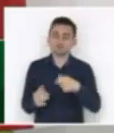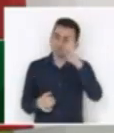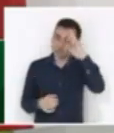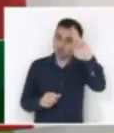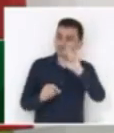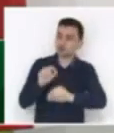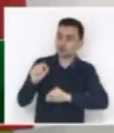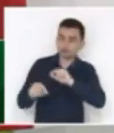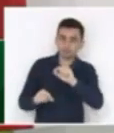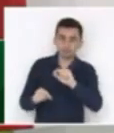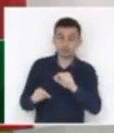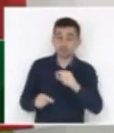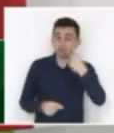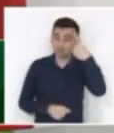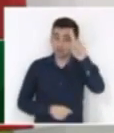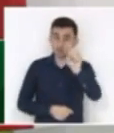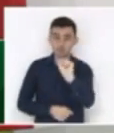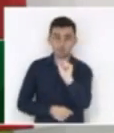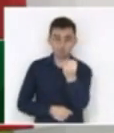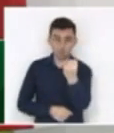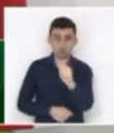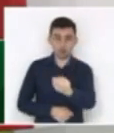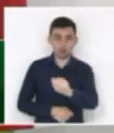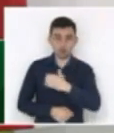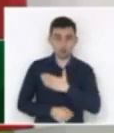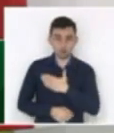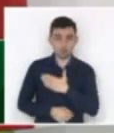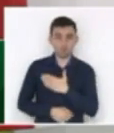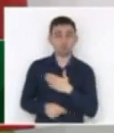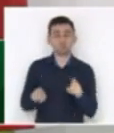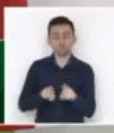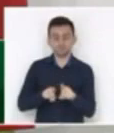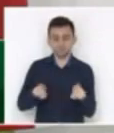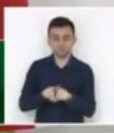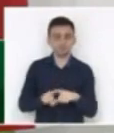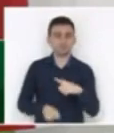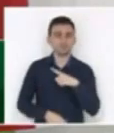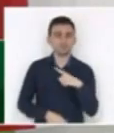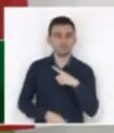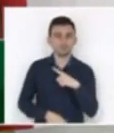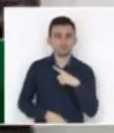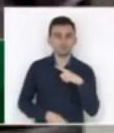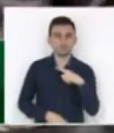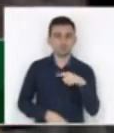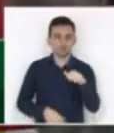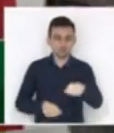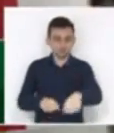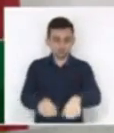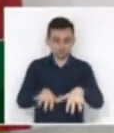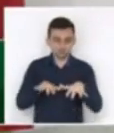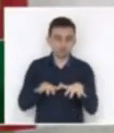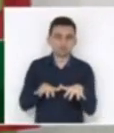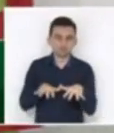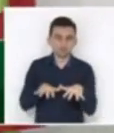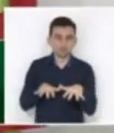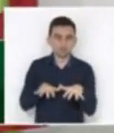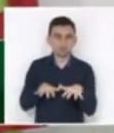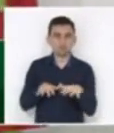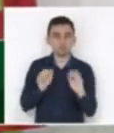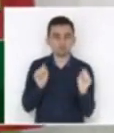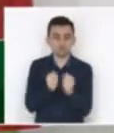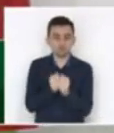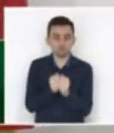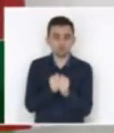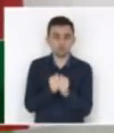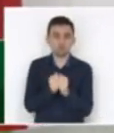No dia 8 de agosto, também teremos aqui no plenarinho desta Assembleia, junto com a